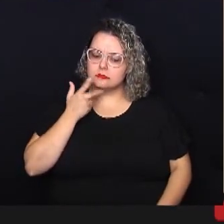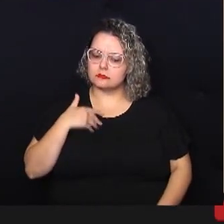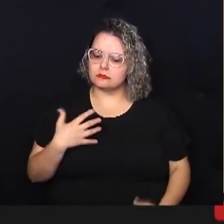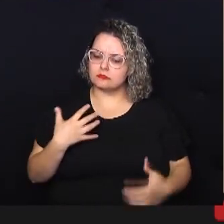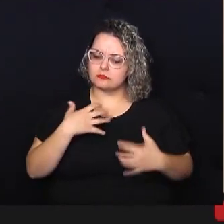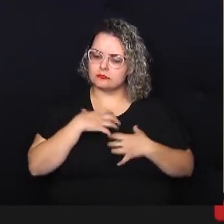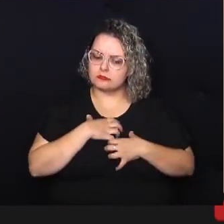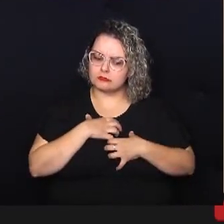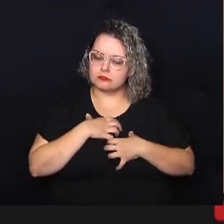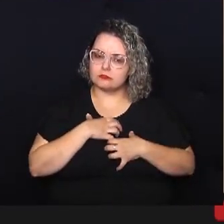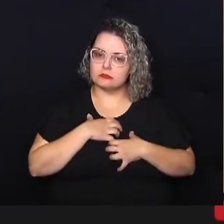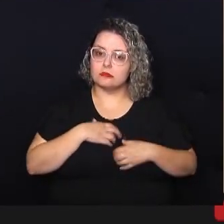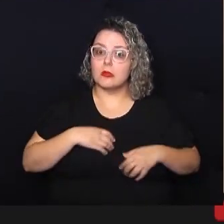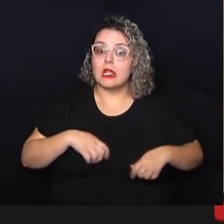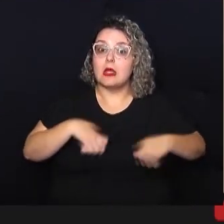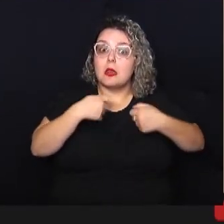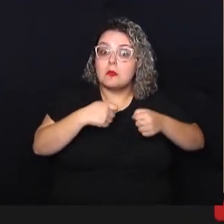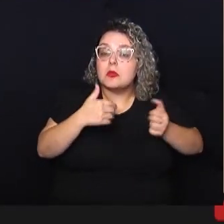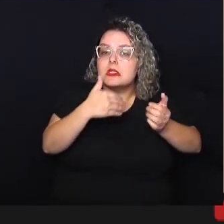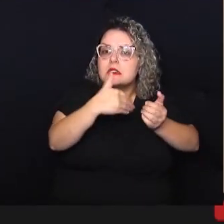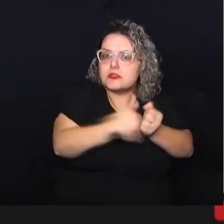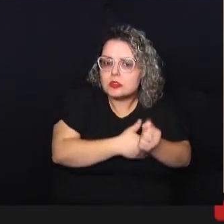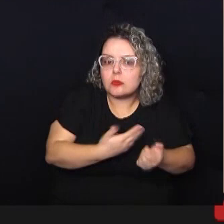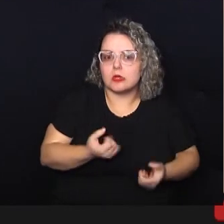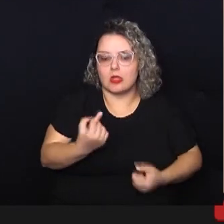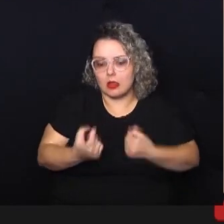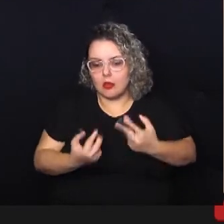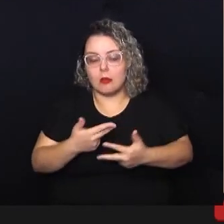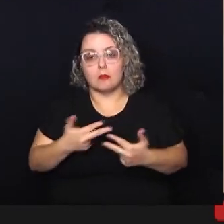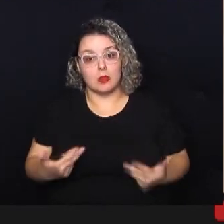sensação de que ela tem que esconder alguma coisa